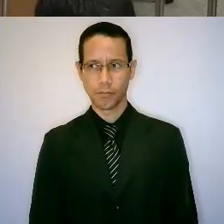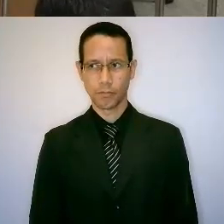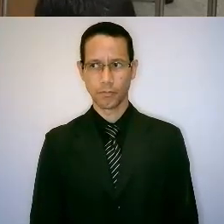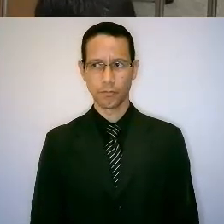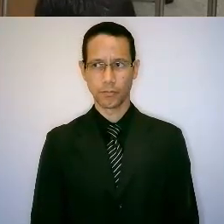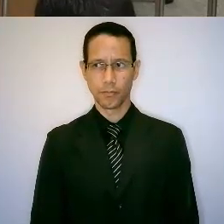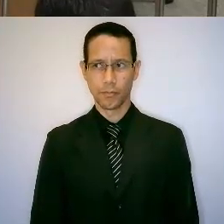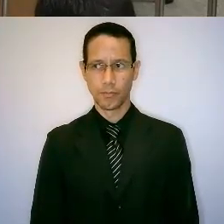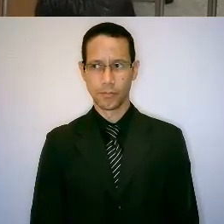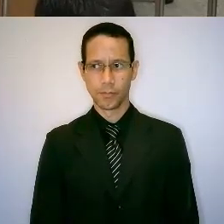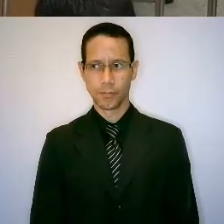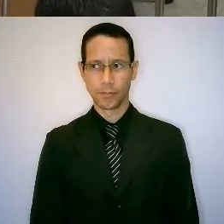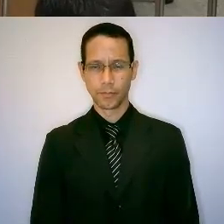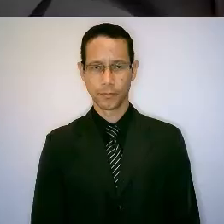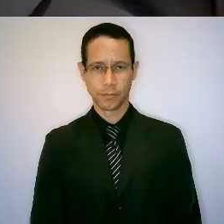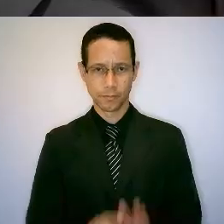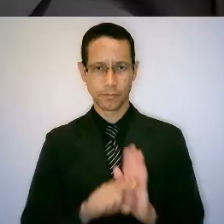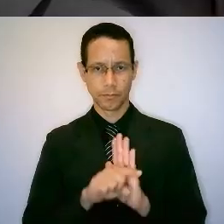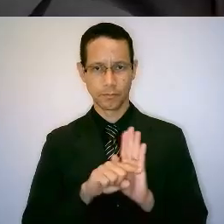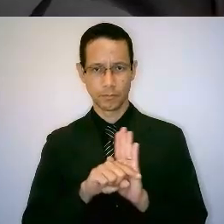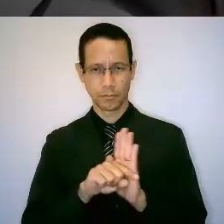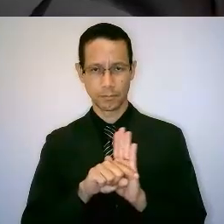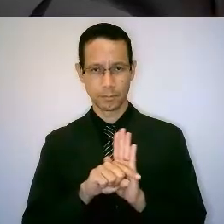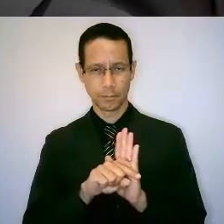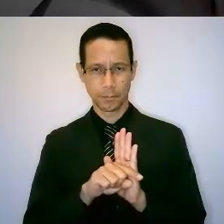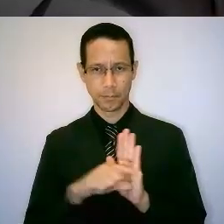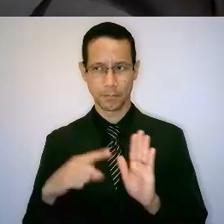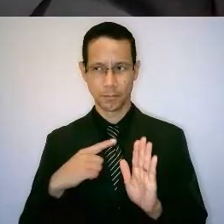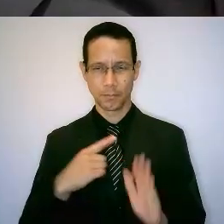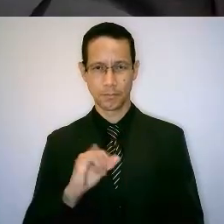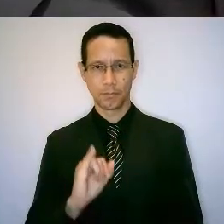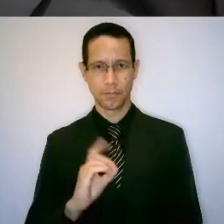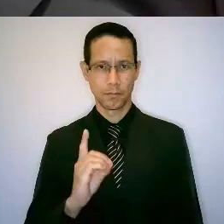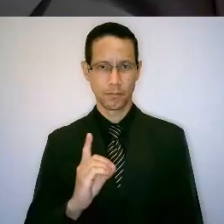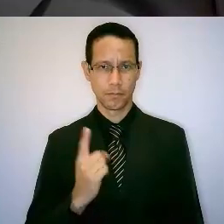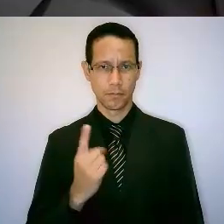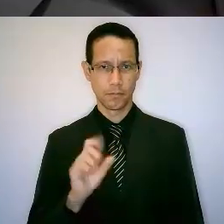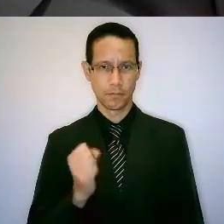Estou verificando aqui que tem é o ID 1899,5972